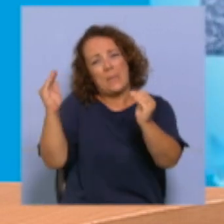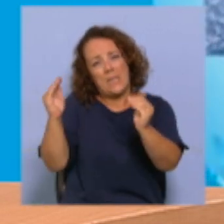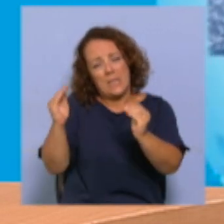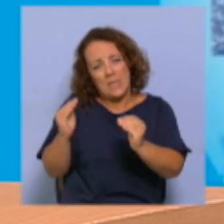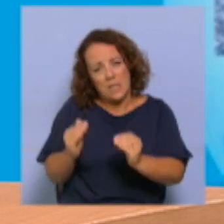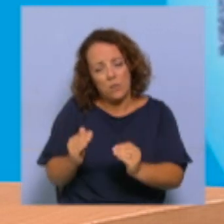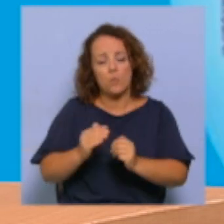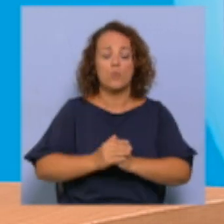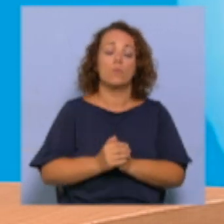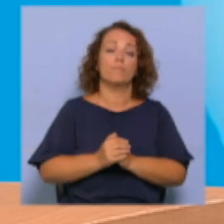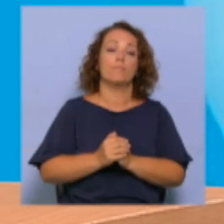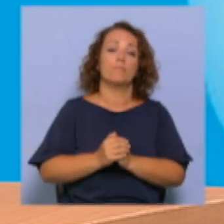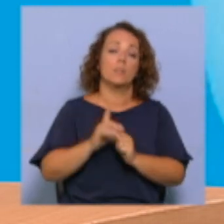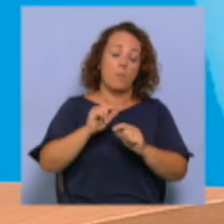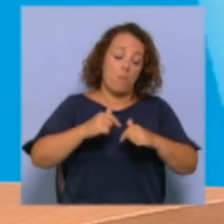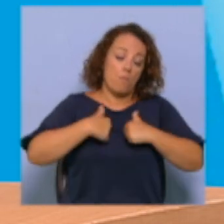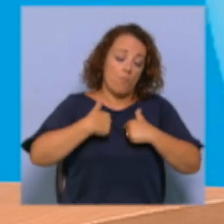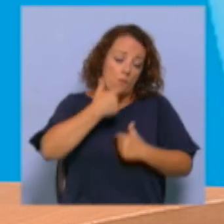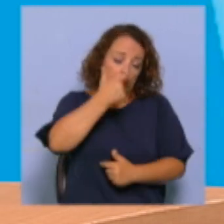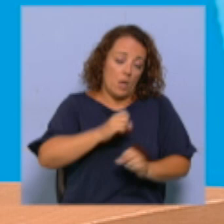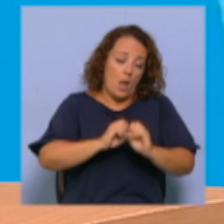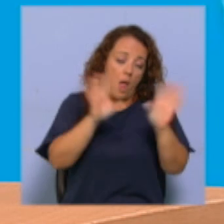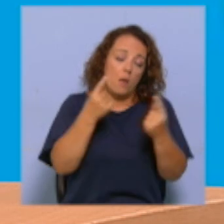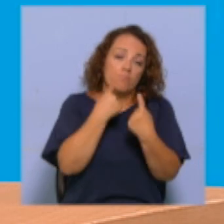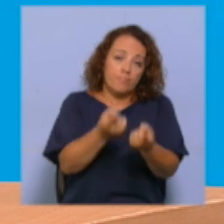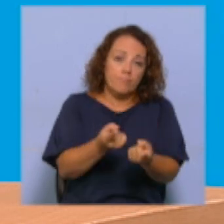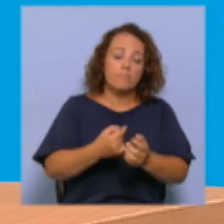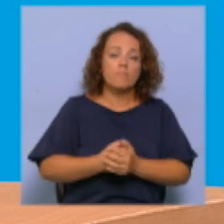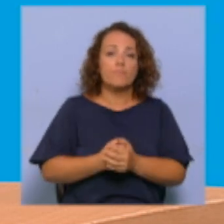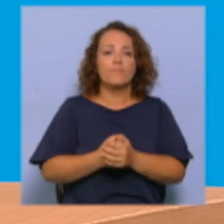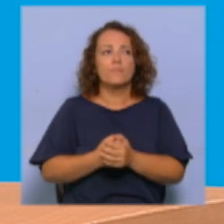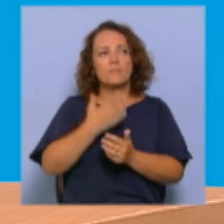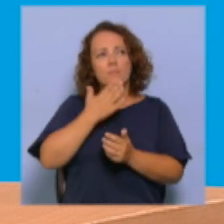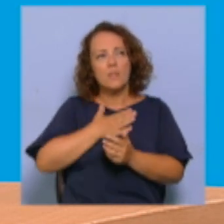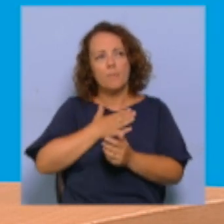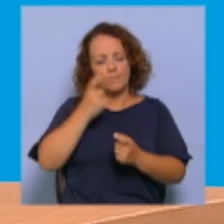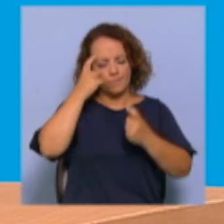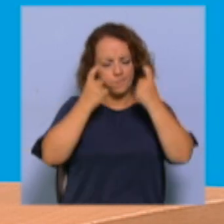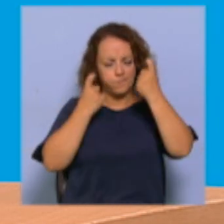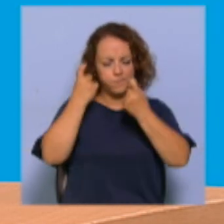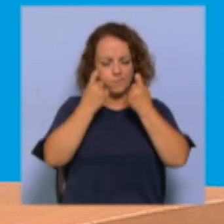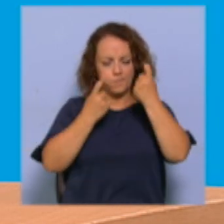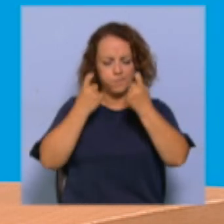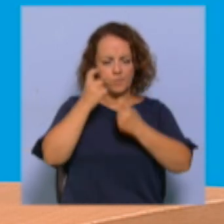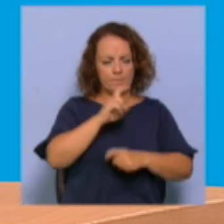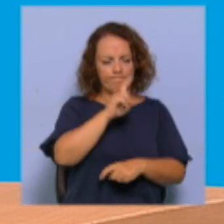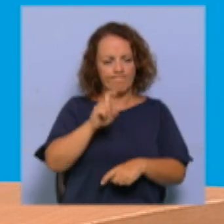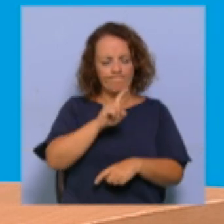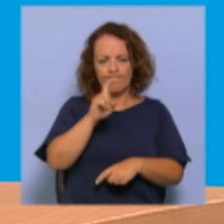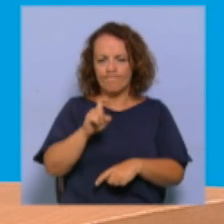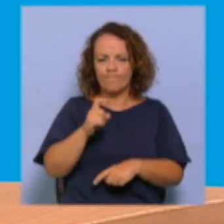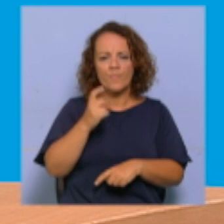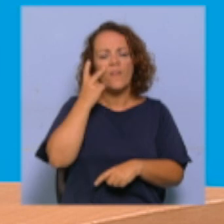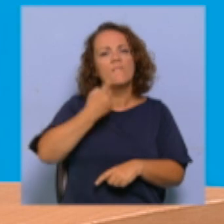quer dizer, e falo apenas por mim, como é óbvio, faz-nos interrogar como é que podemos viver a vida